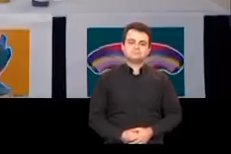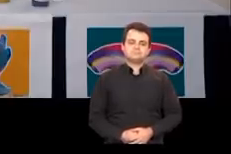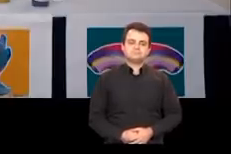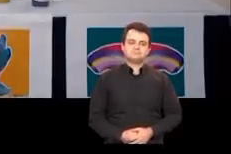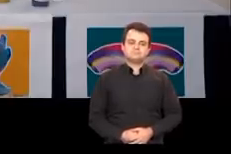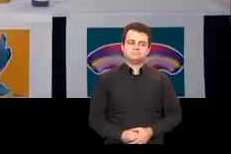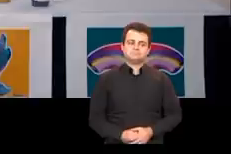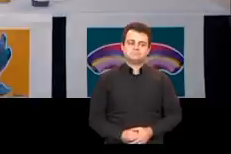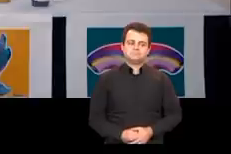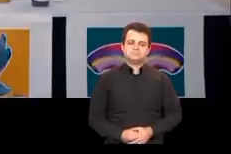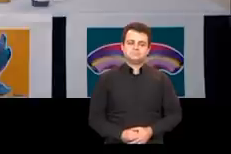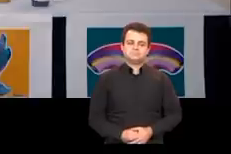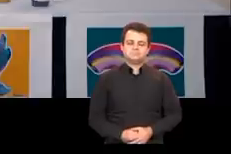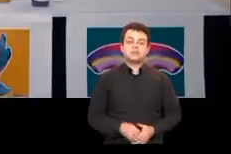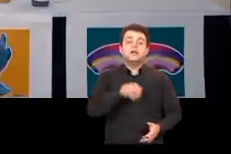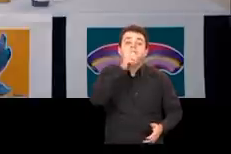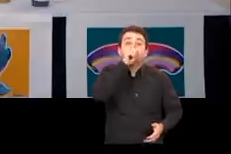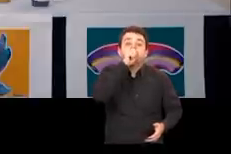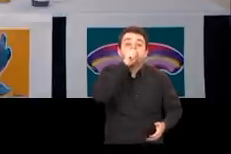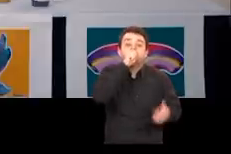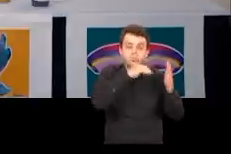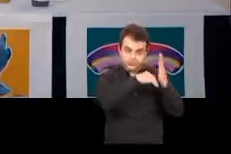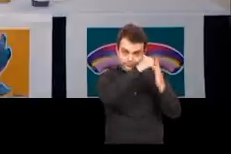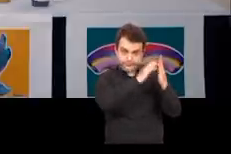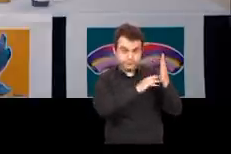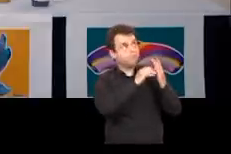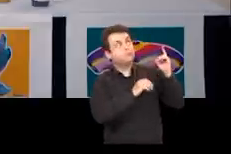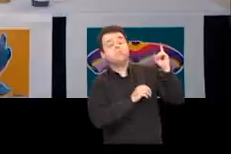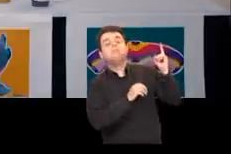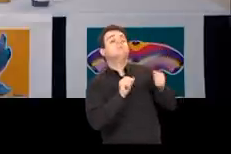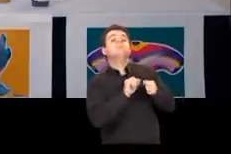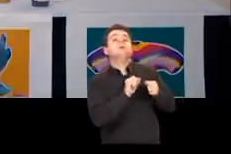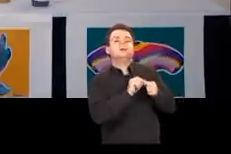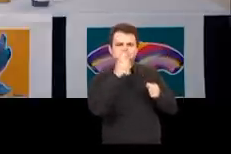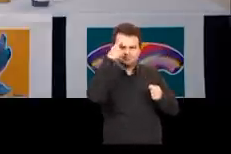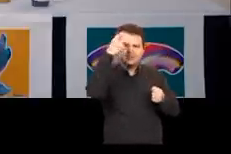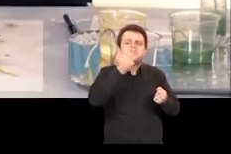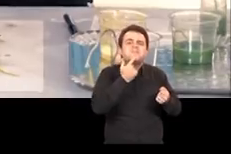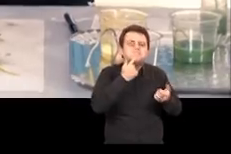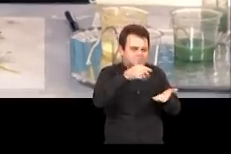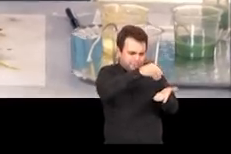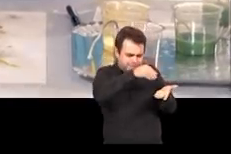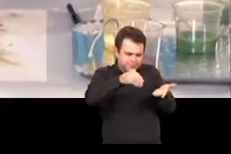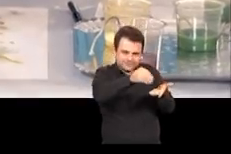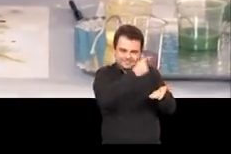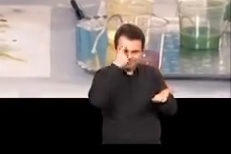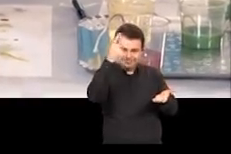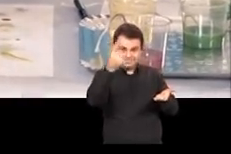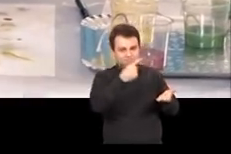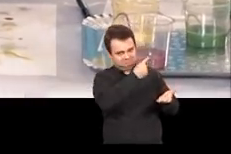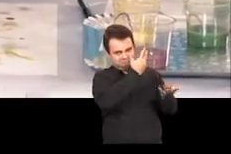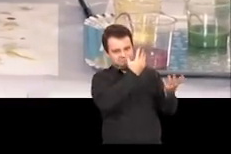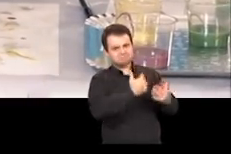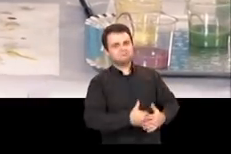A pigmentação laranja, que foi feita com urucum.